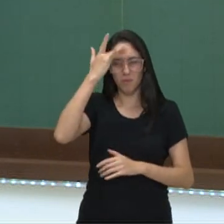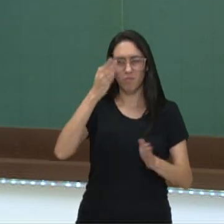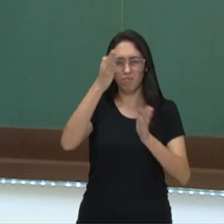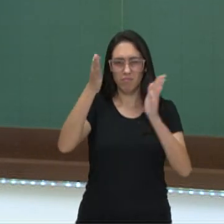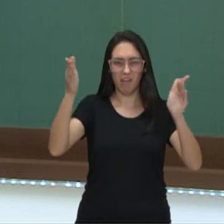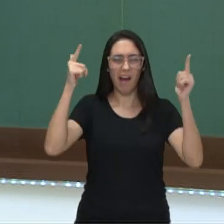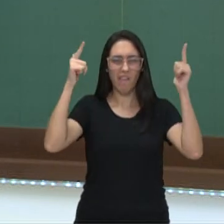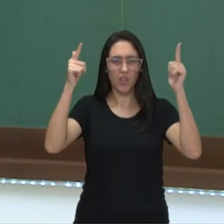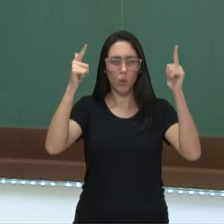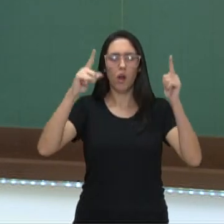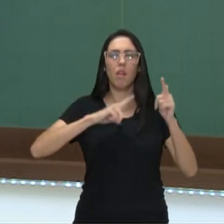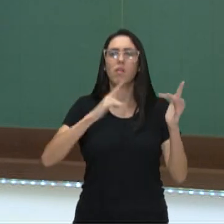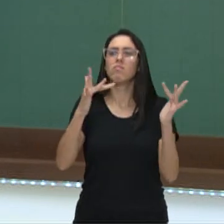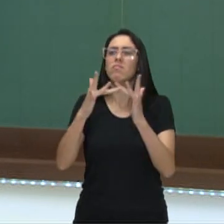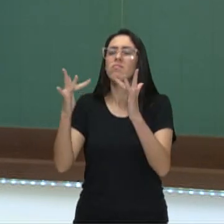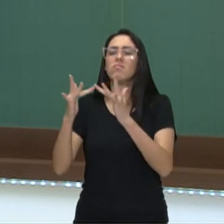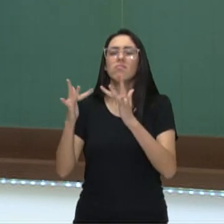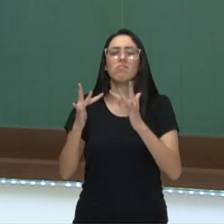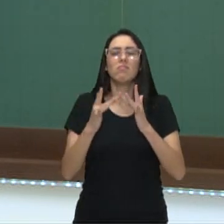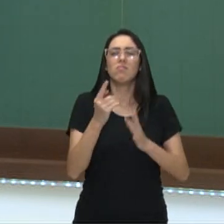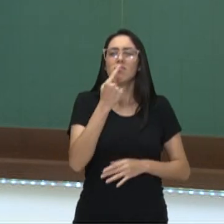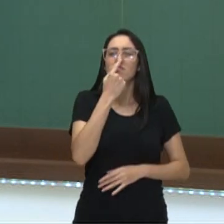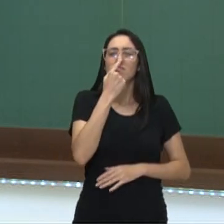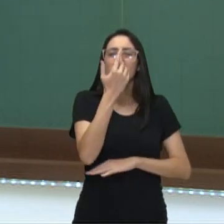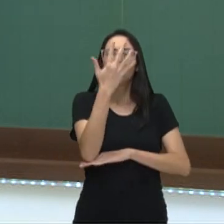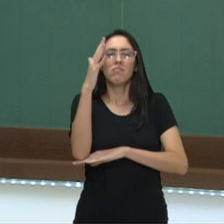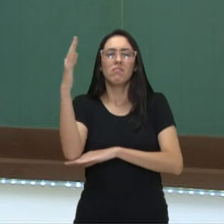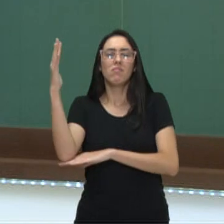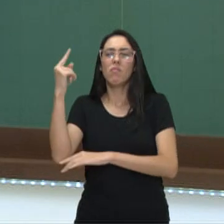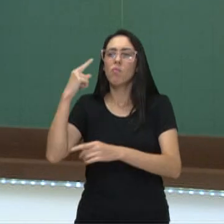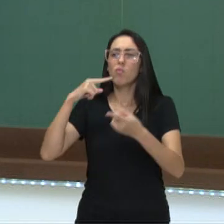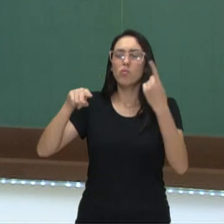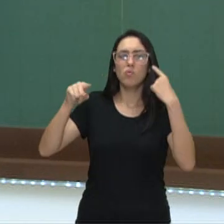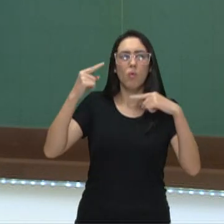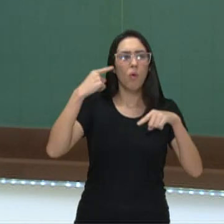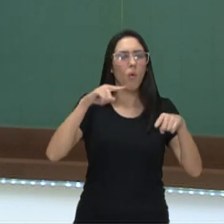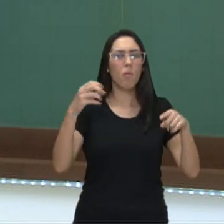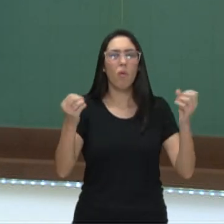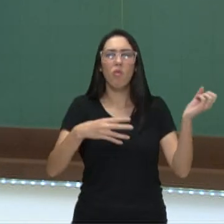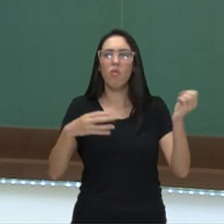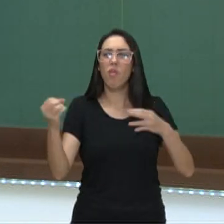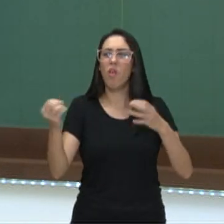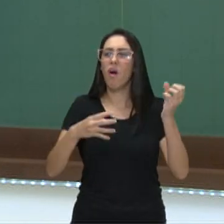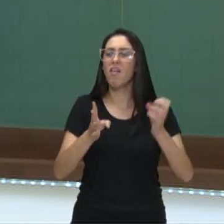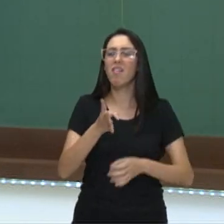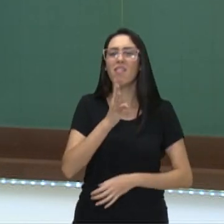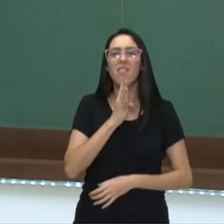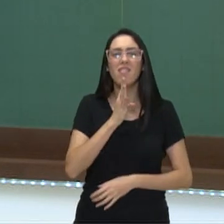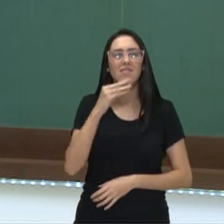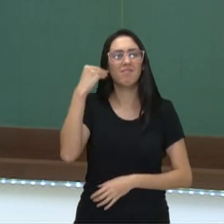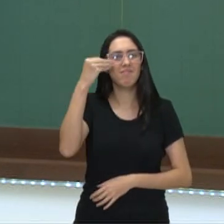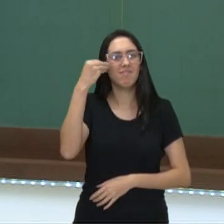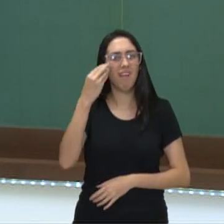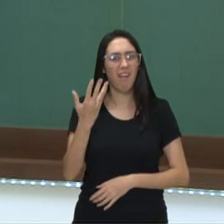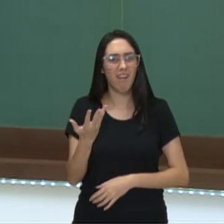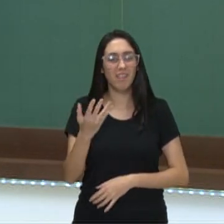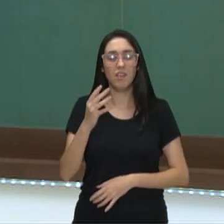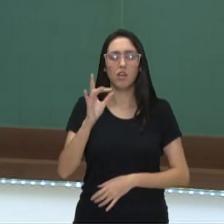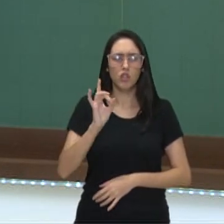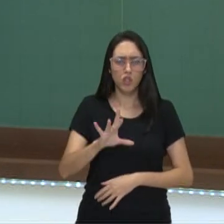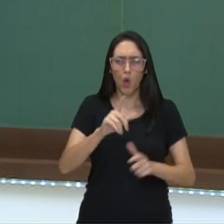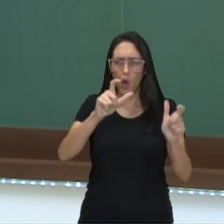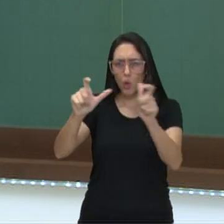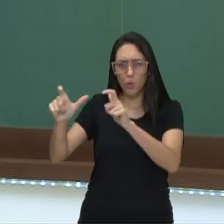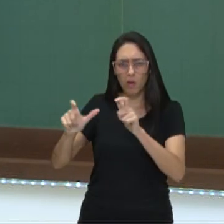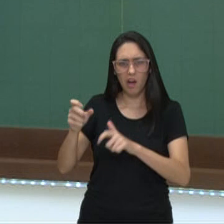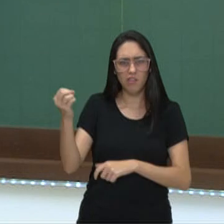contato tão grande com a natureza que ele começa a descobrir mais coisas na natureza. Não só mais lugares onde